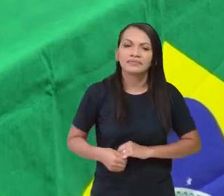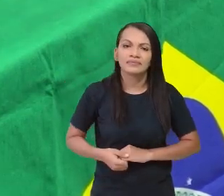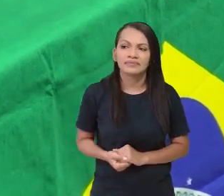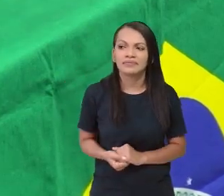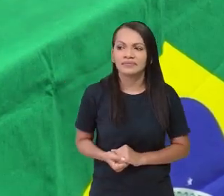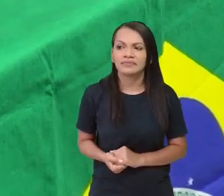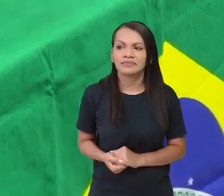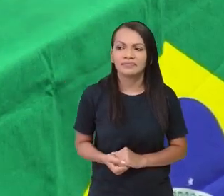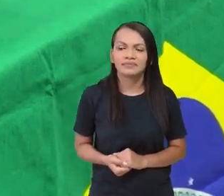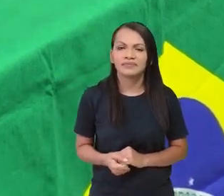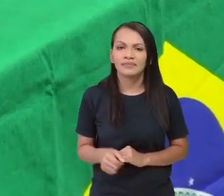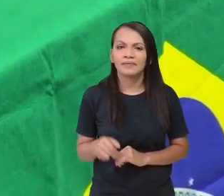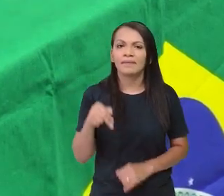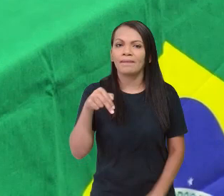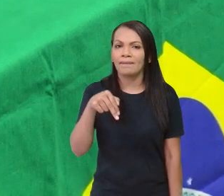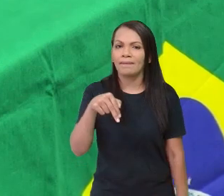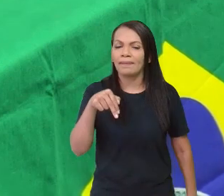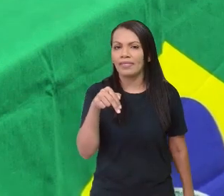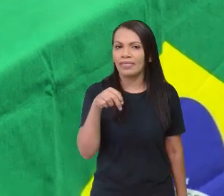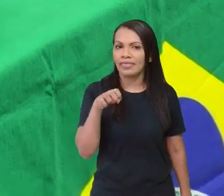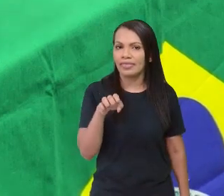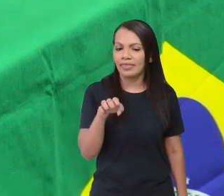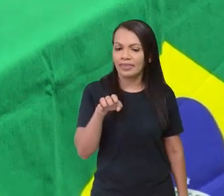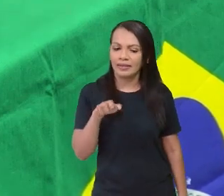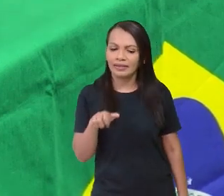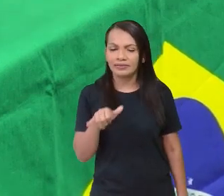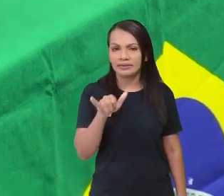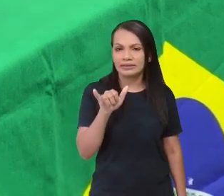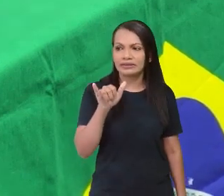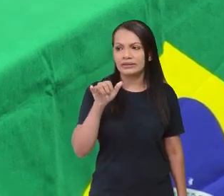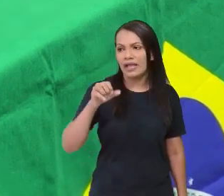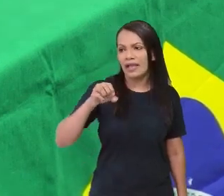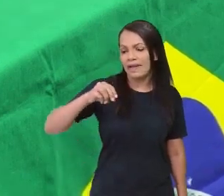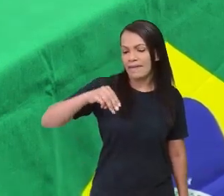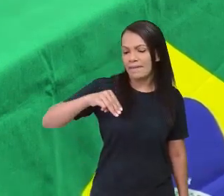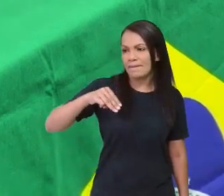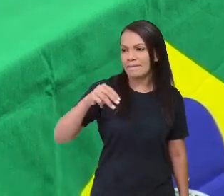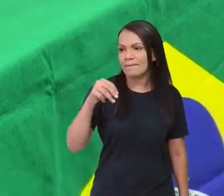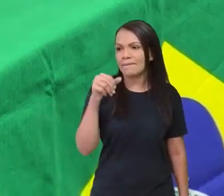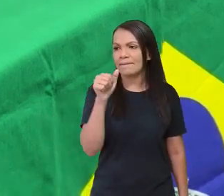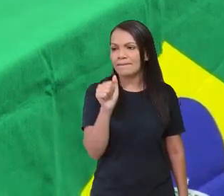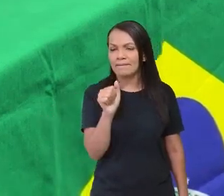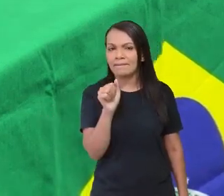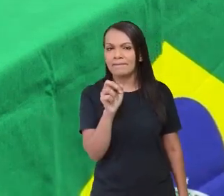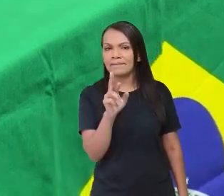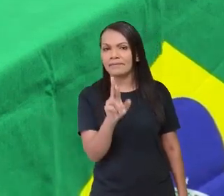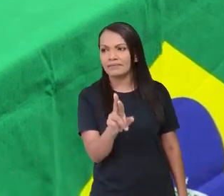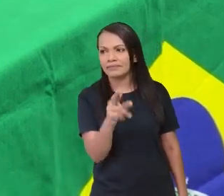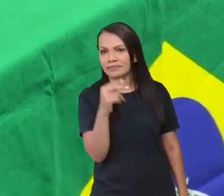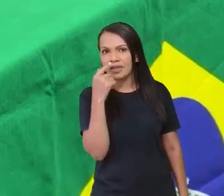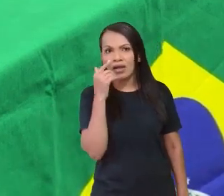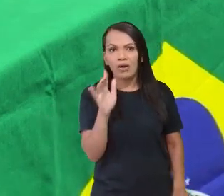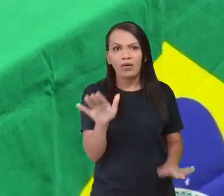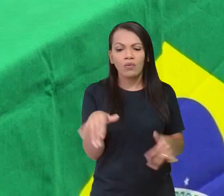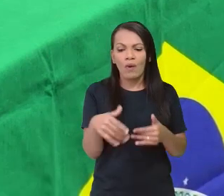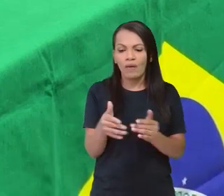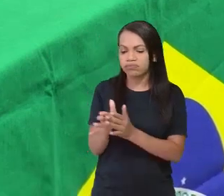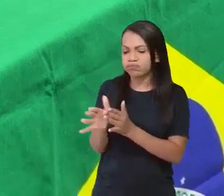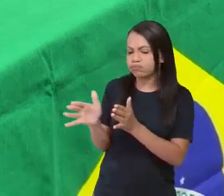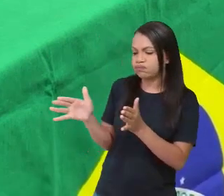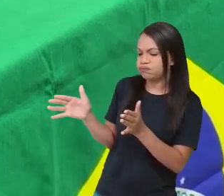Neymar. O A. Mar. O R, Neymar. Olha aí. No final. Eita, qual é o nome maior? Richarlison ou